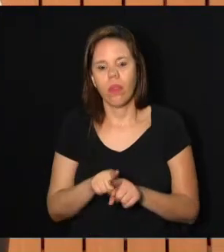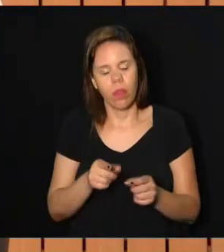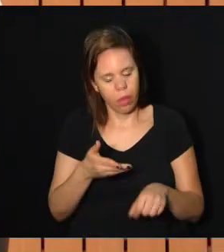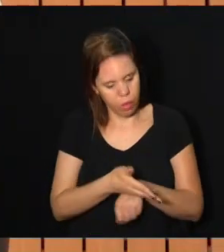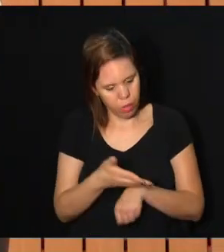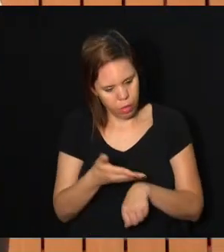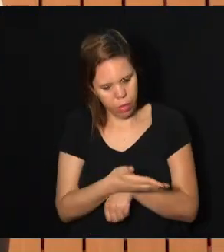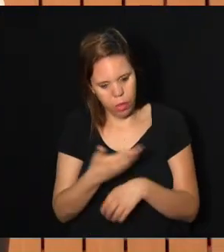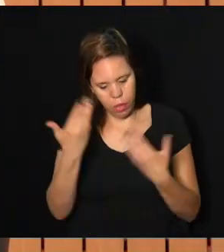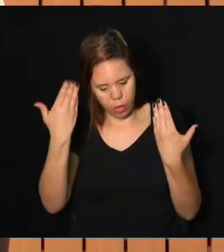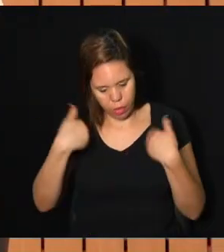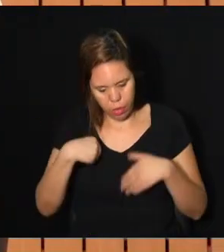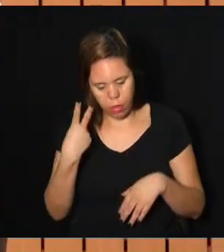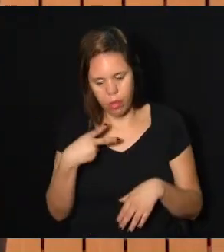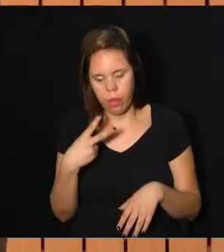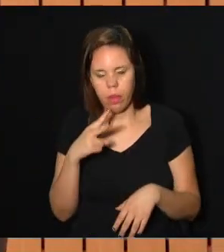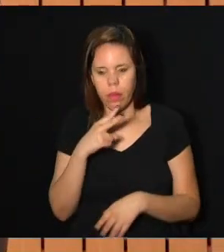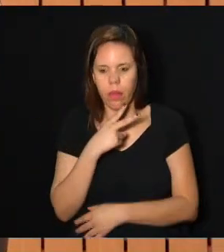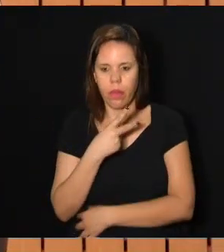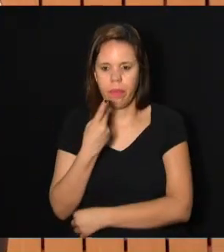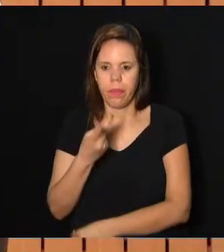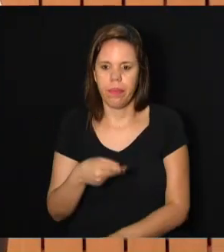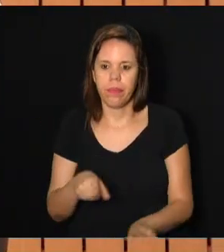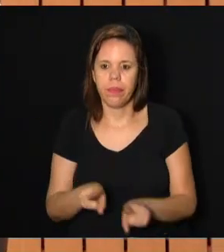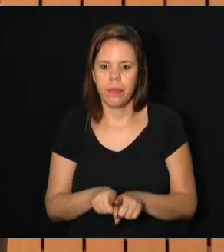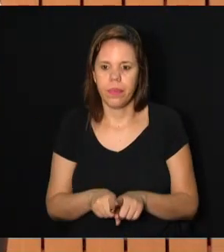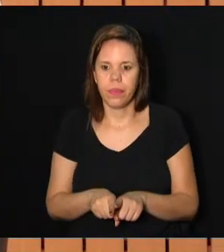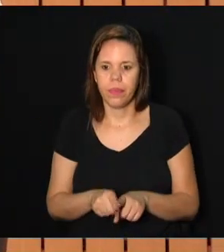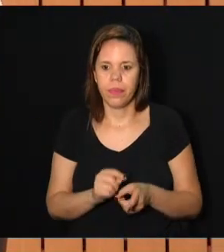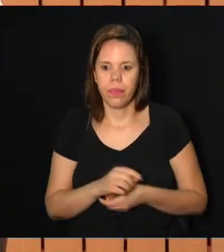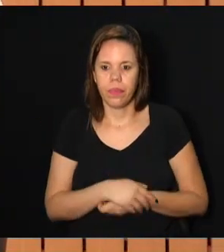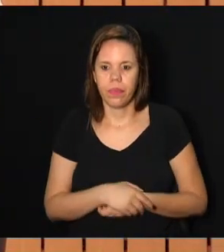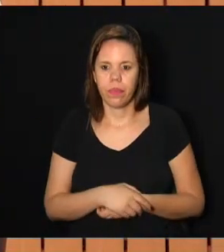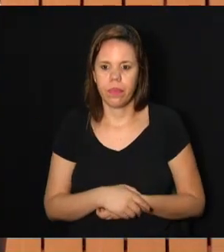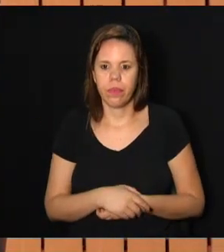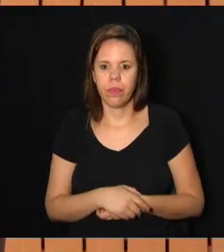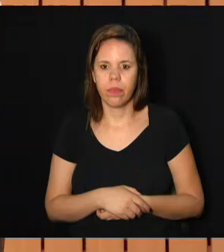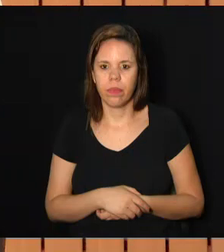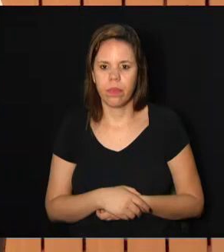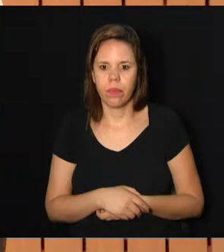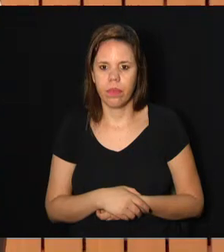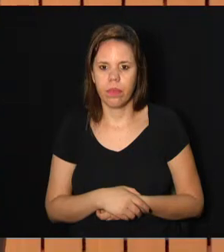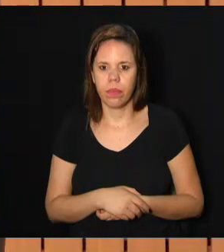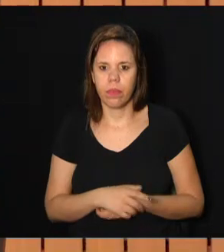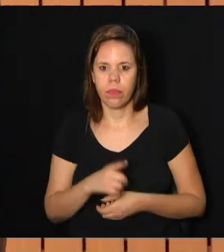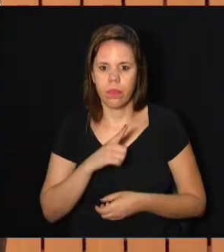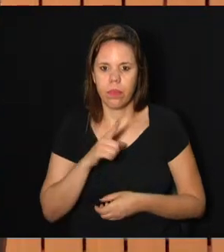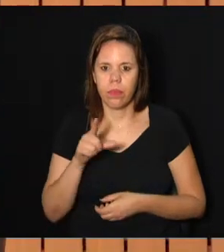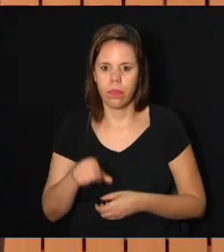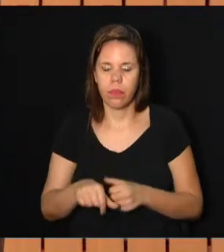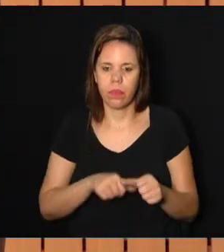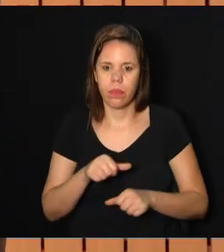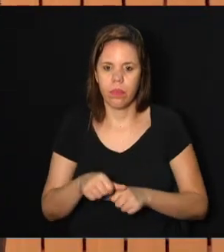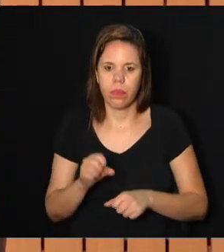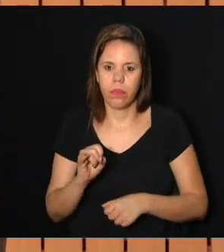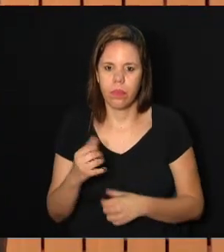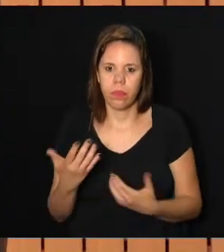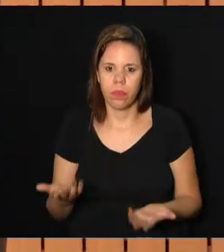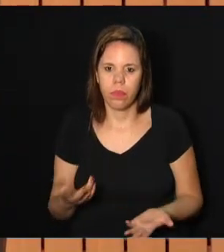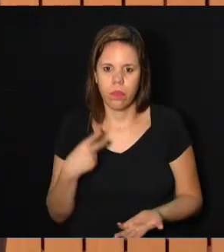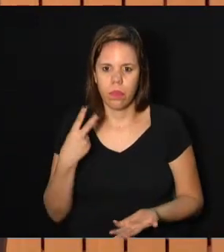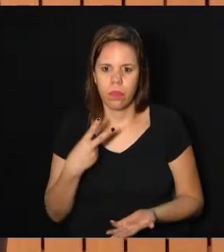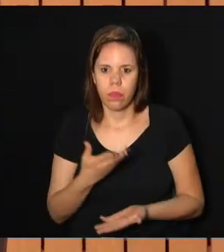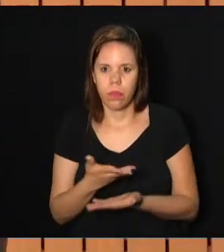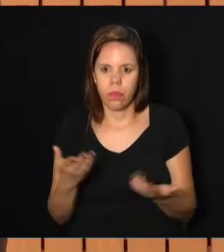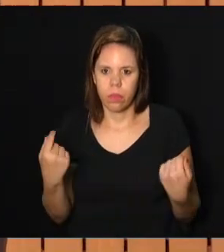inclusive este vereador que fala. Então, no sentido de que há essa mudança, segundo o